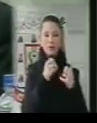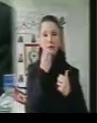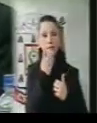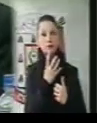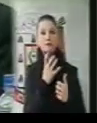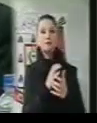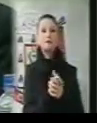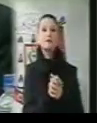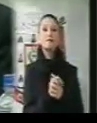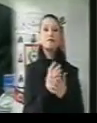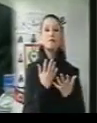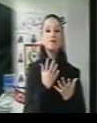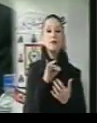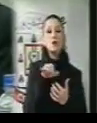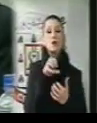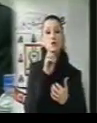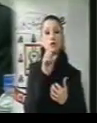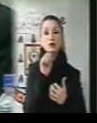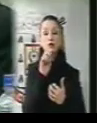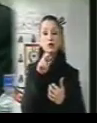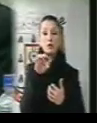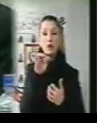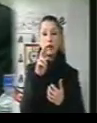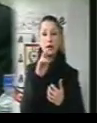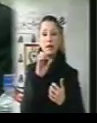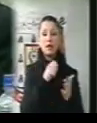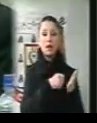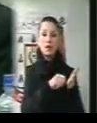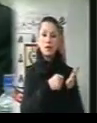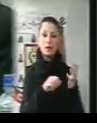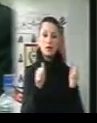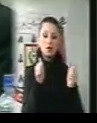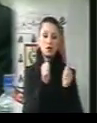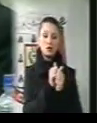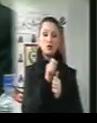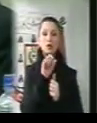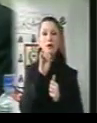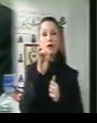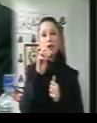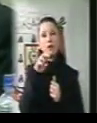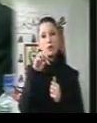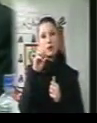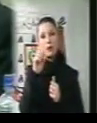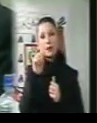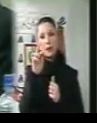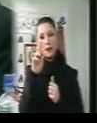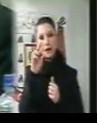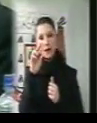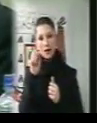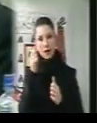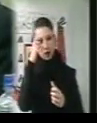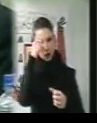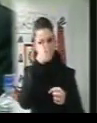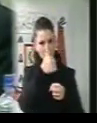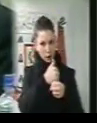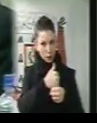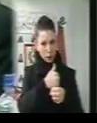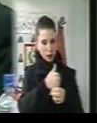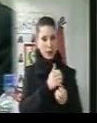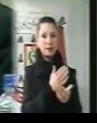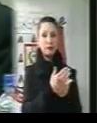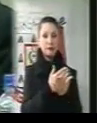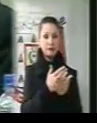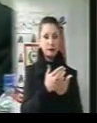Reveraldo Joaquim, que neste espetáculo assina ao lado de Ionara Marques como diretor, o argumento inicial